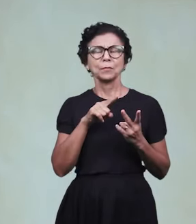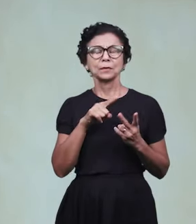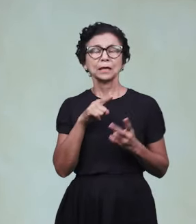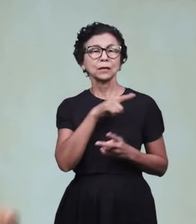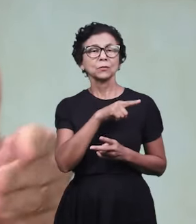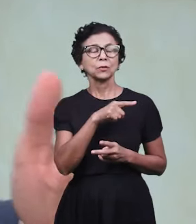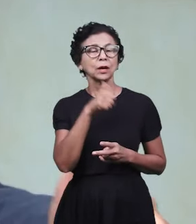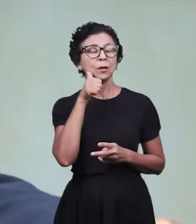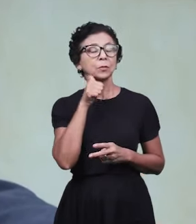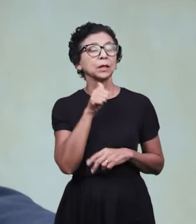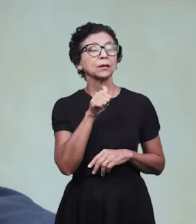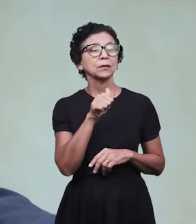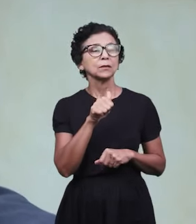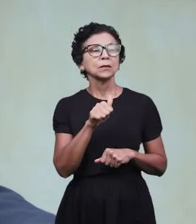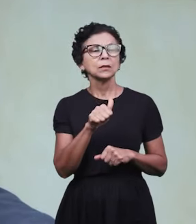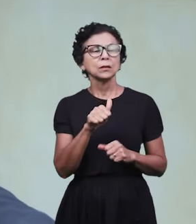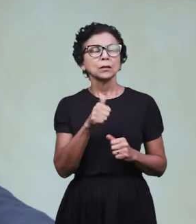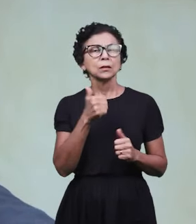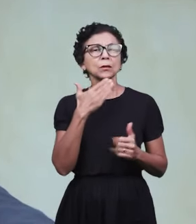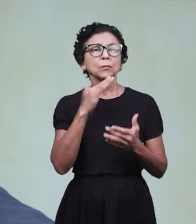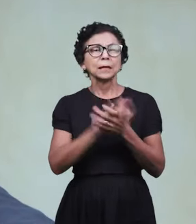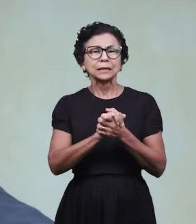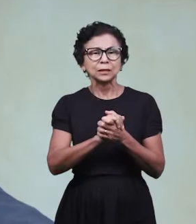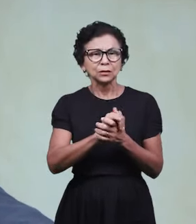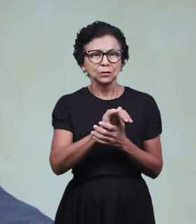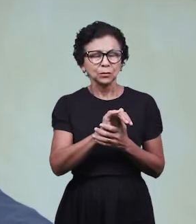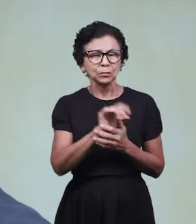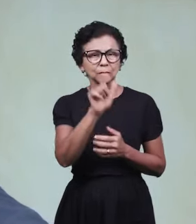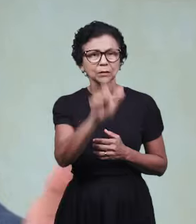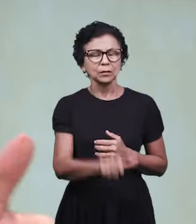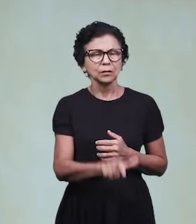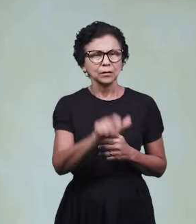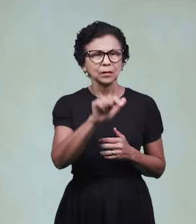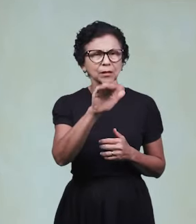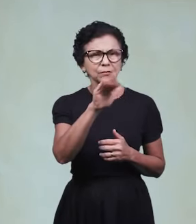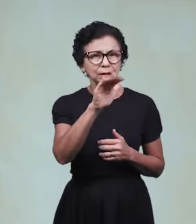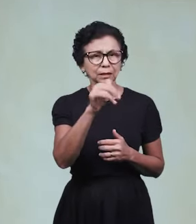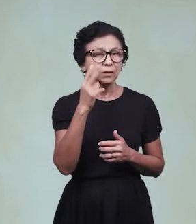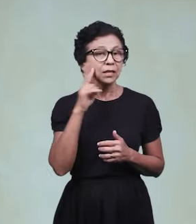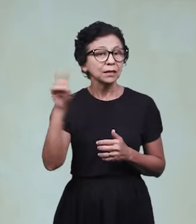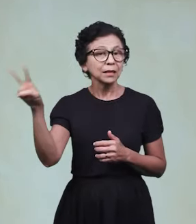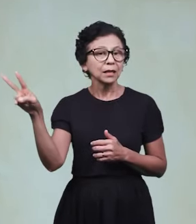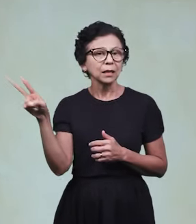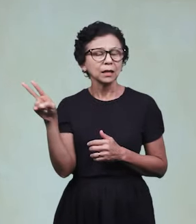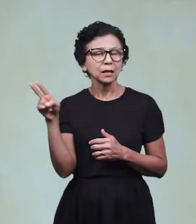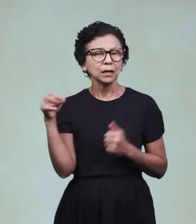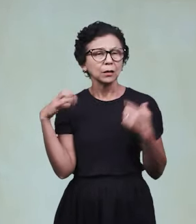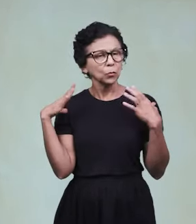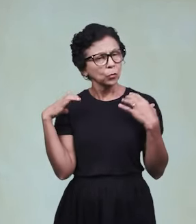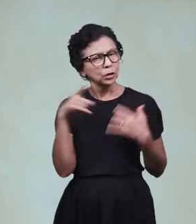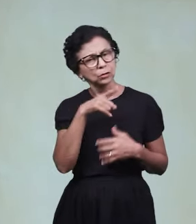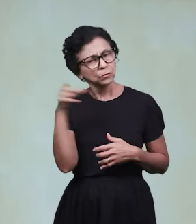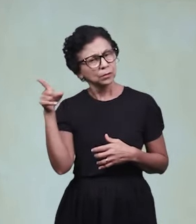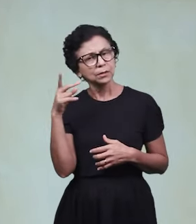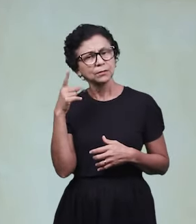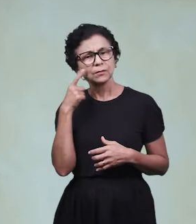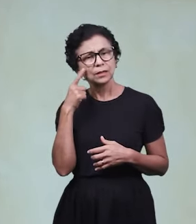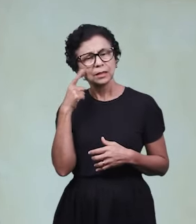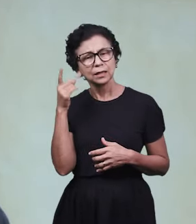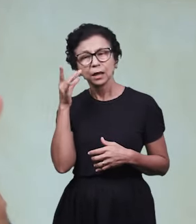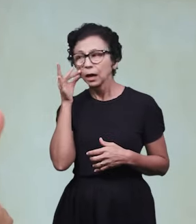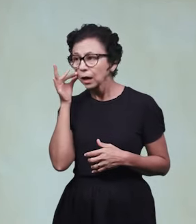ido. Foi fazer o exame, ela estava grávida. Aí, então é uma aparição de anjos, né?